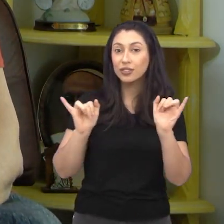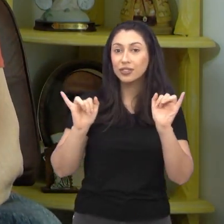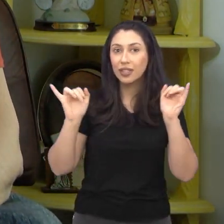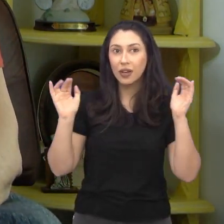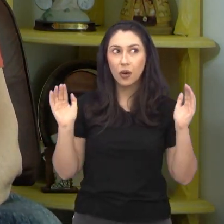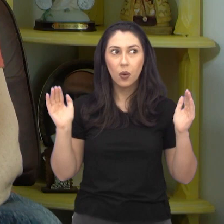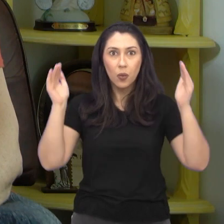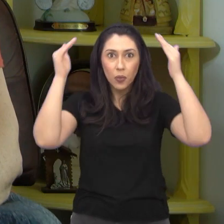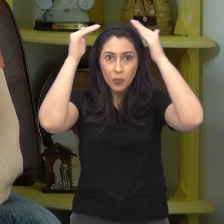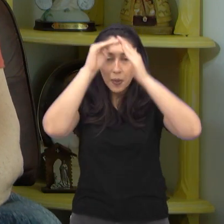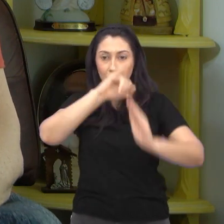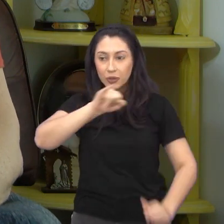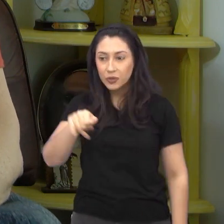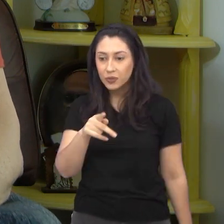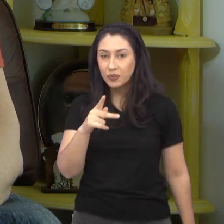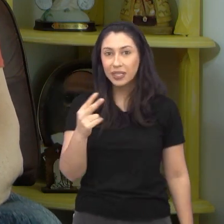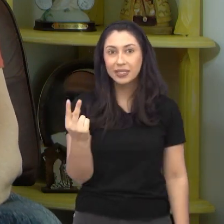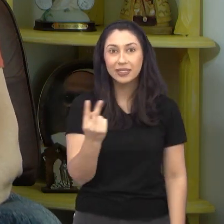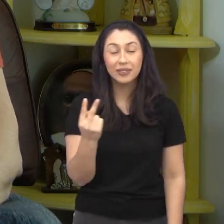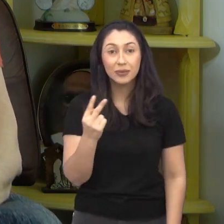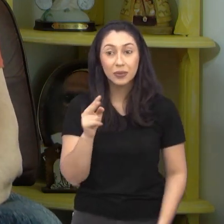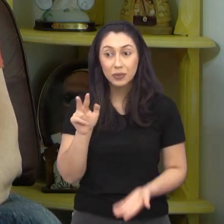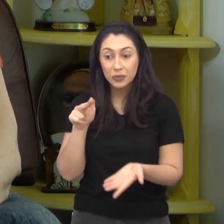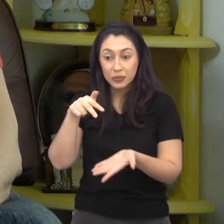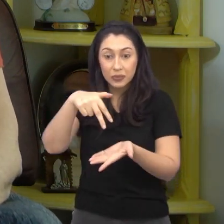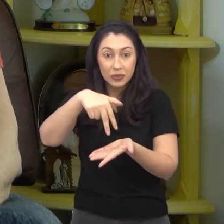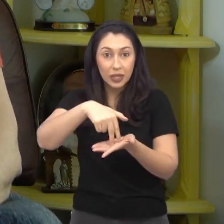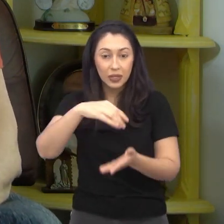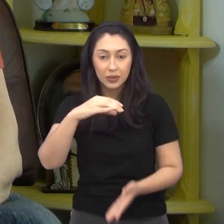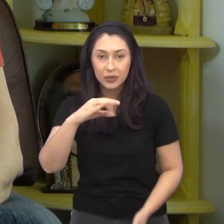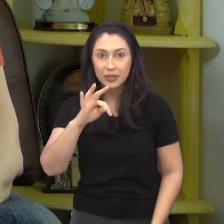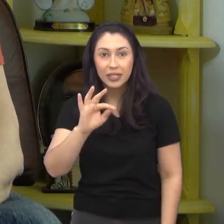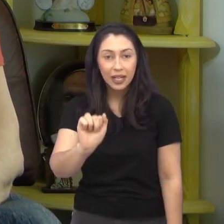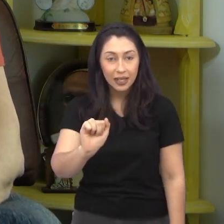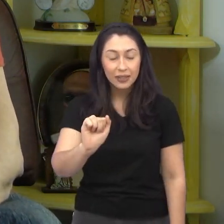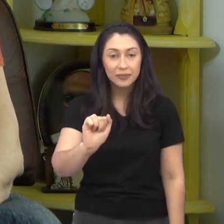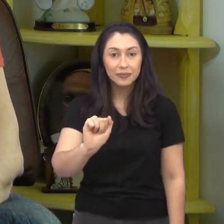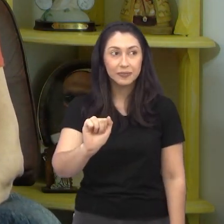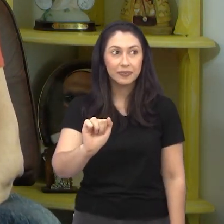o Papa João Paulo II estaria no CTA,